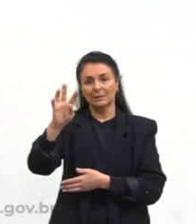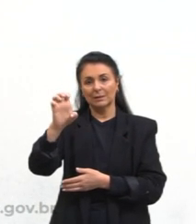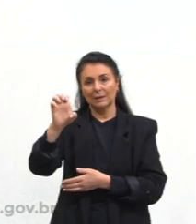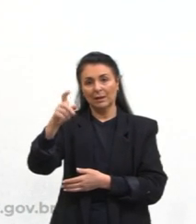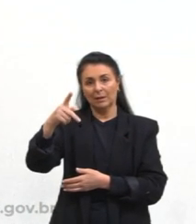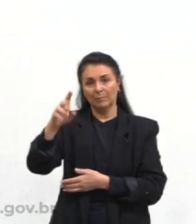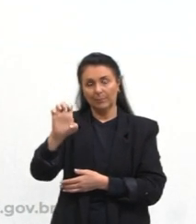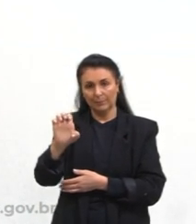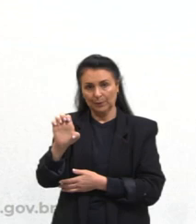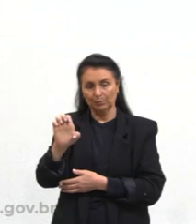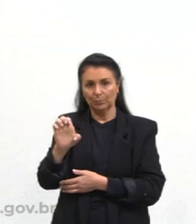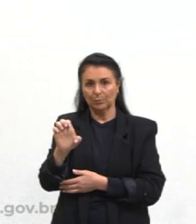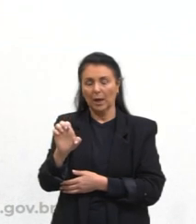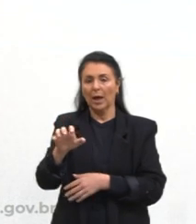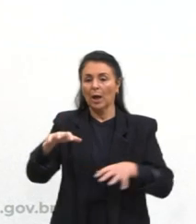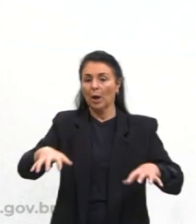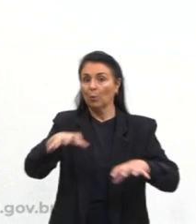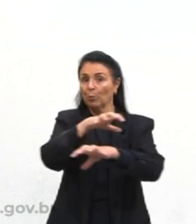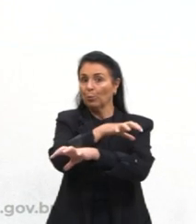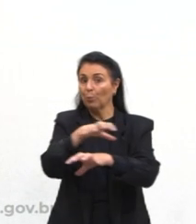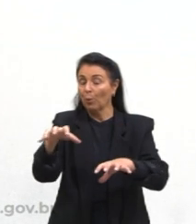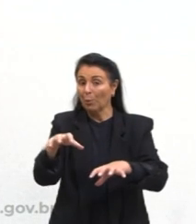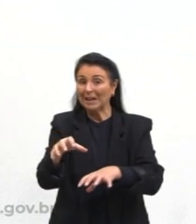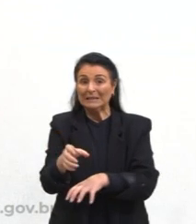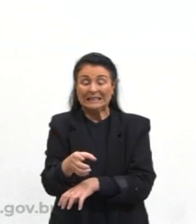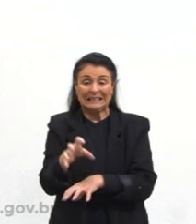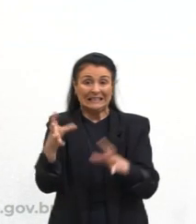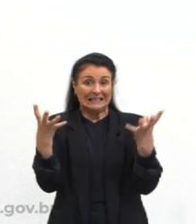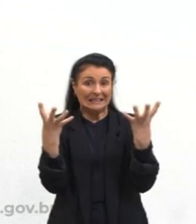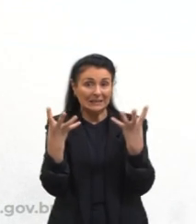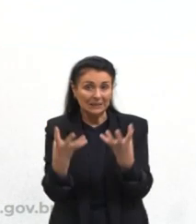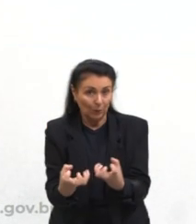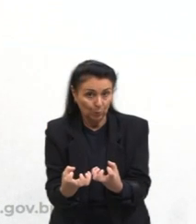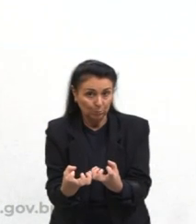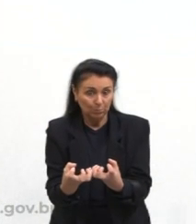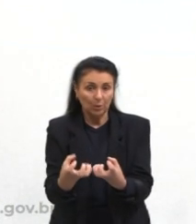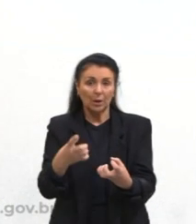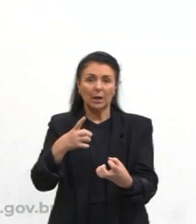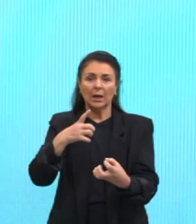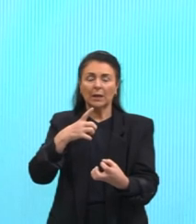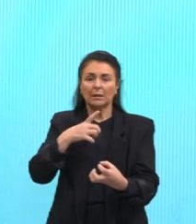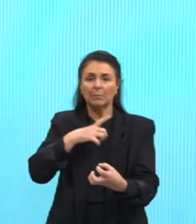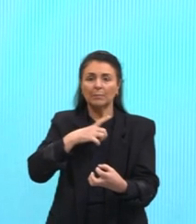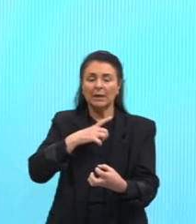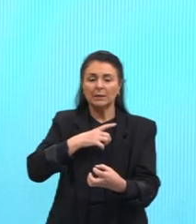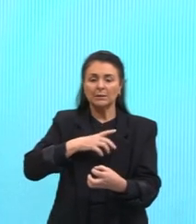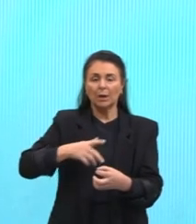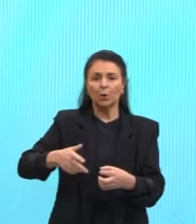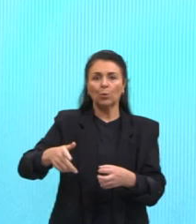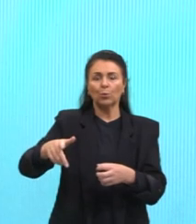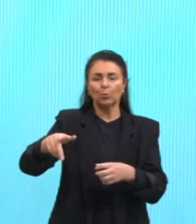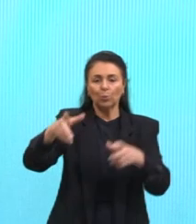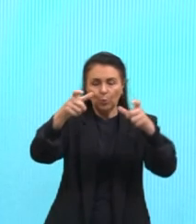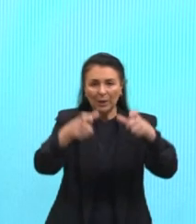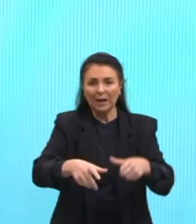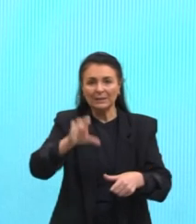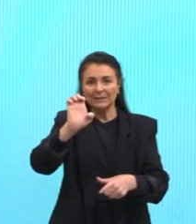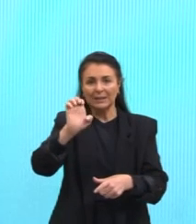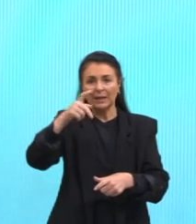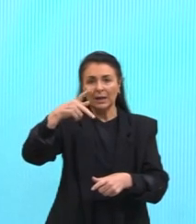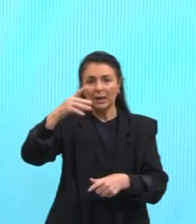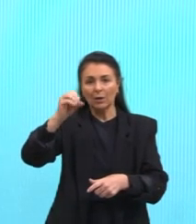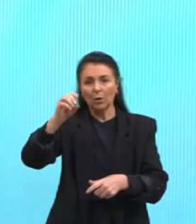muito seco frio com vegetação rasteira parece zonas ecótonos né que são zonas de transição aí